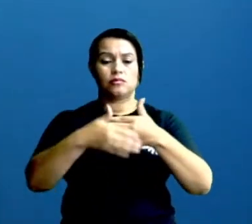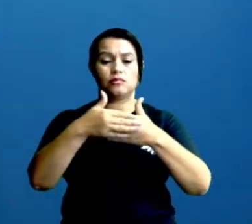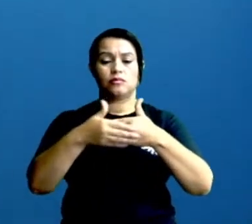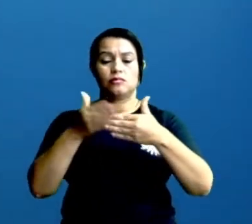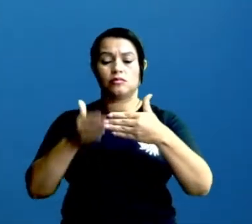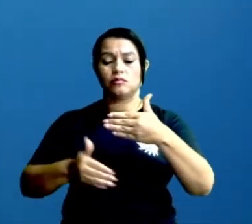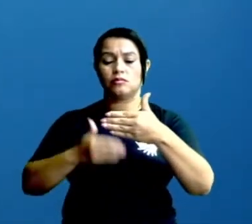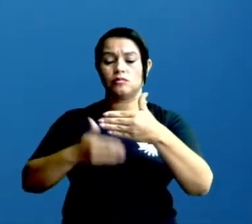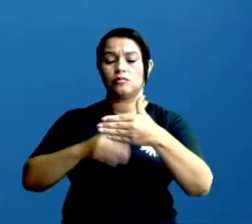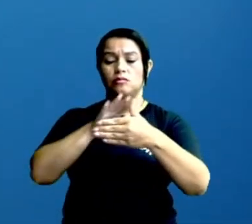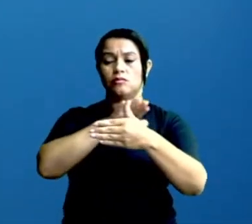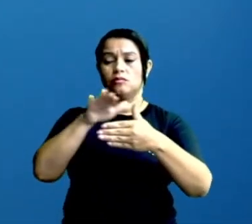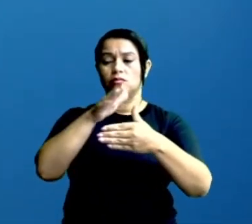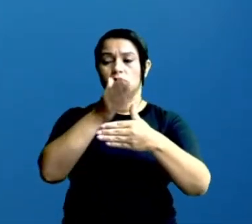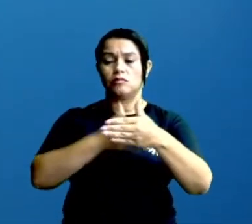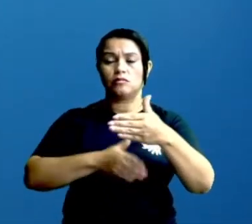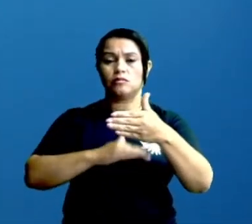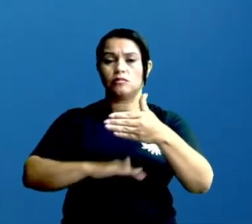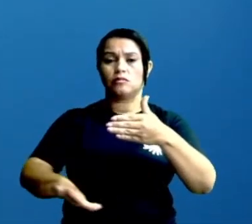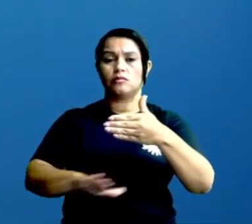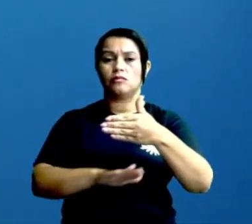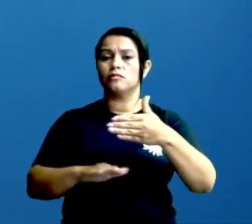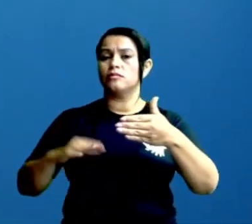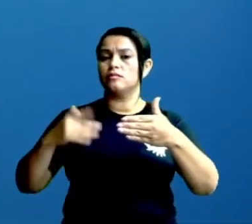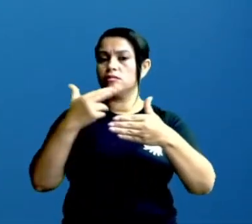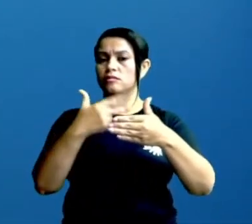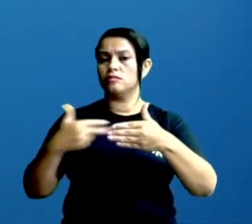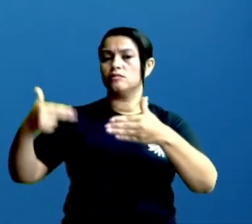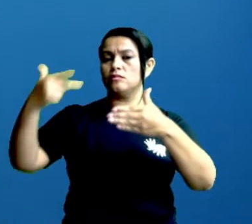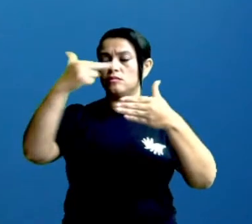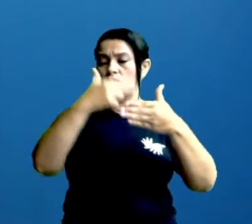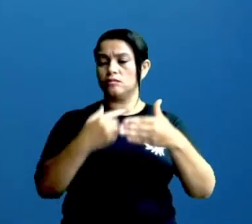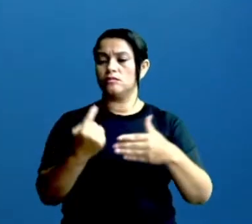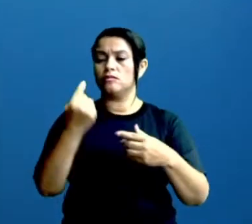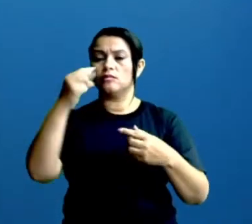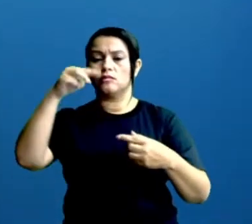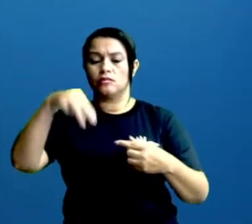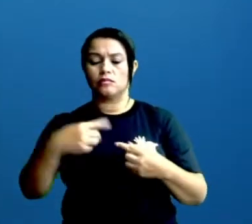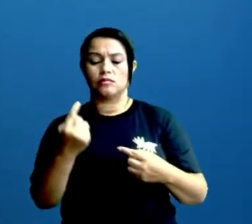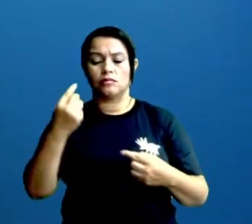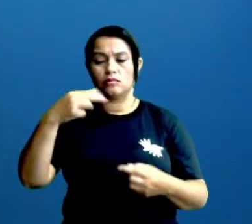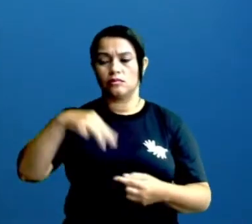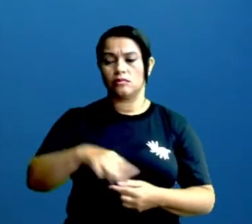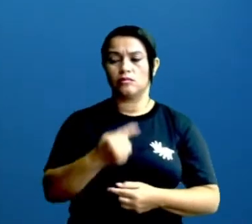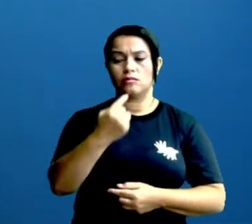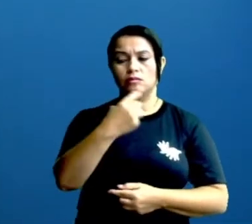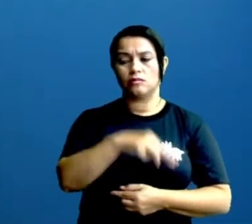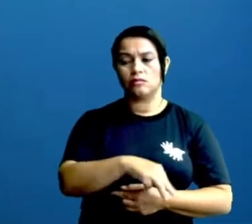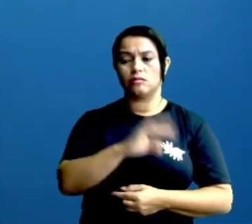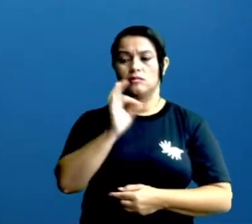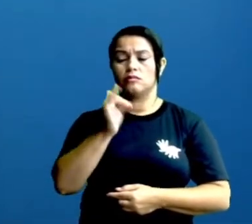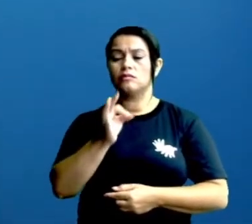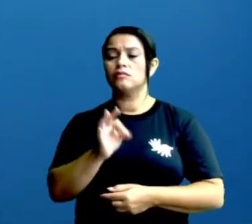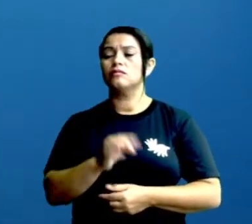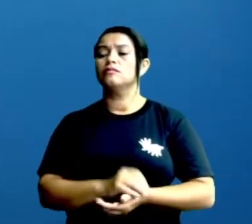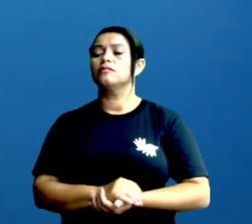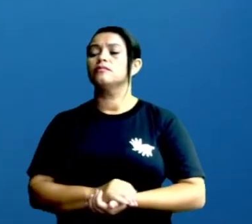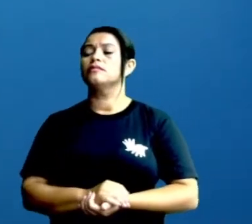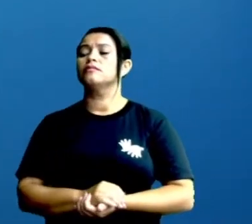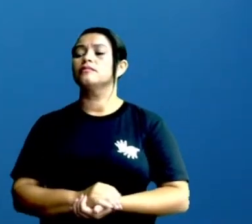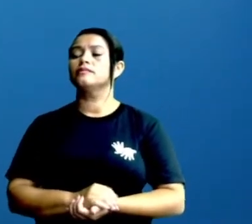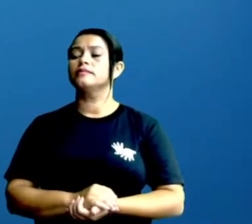iguais, não é isso? Então, esse meu cubo aqui, ó, 1 metro e 1 metro, ok?